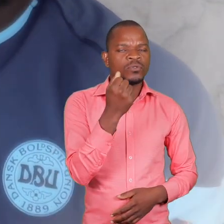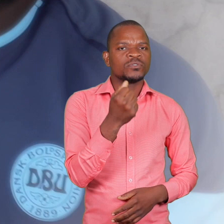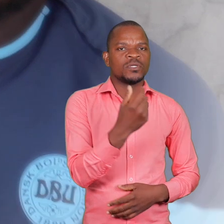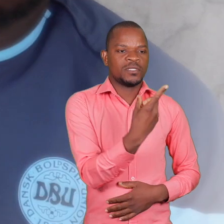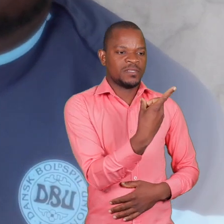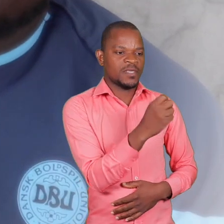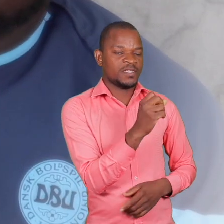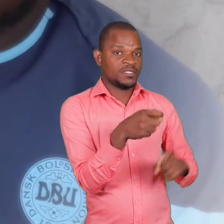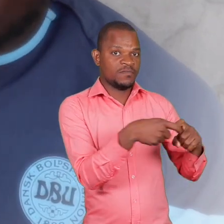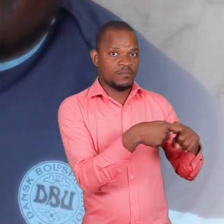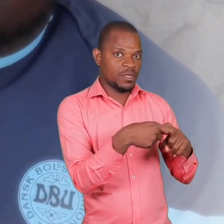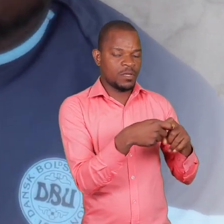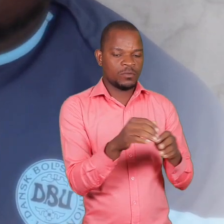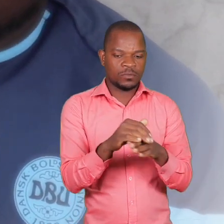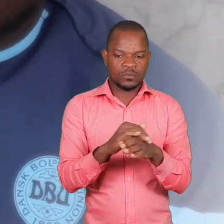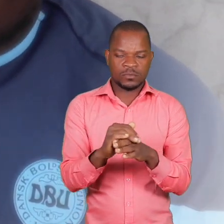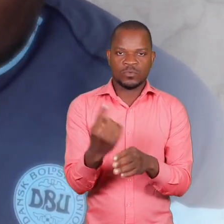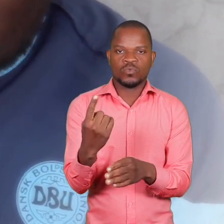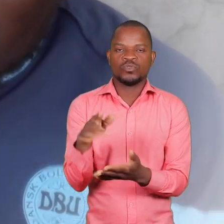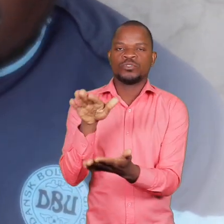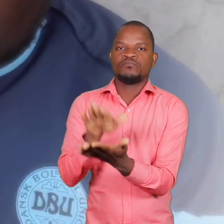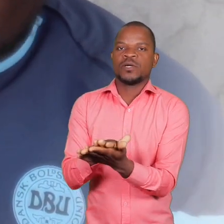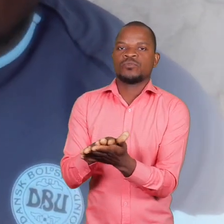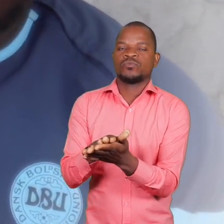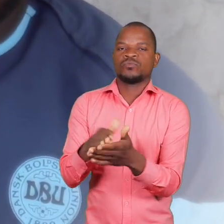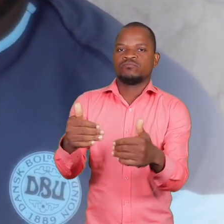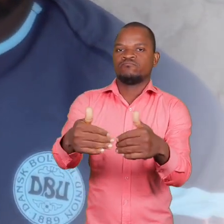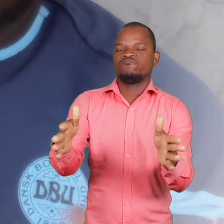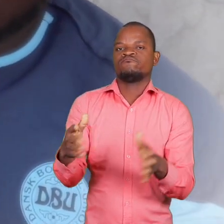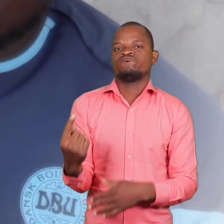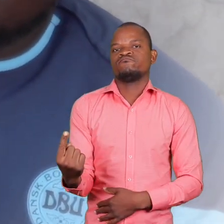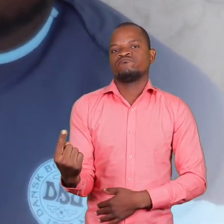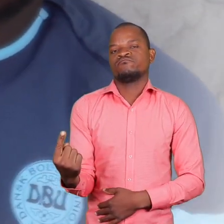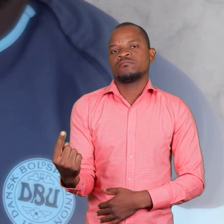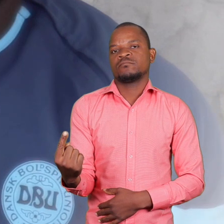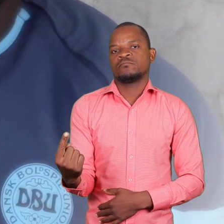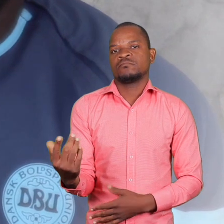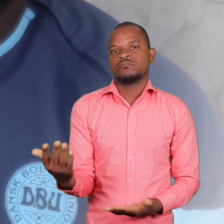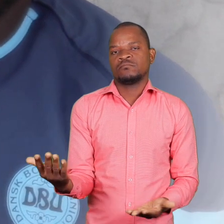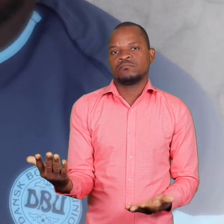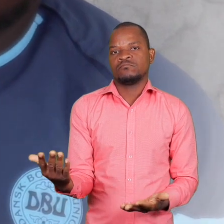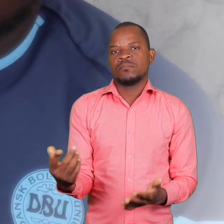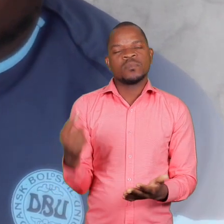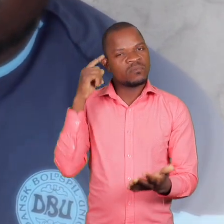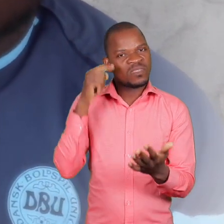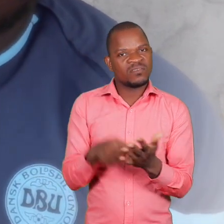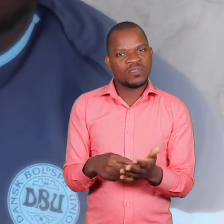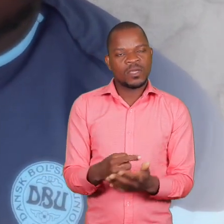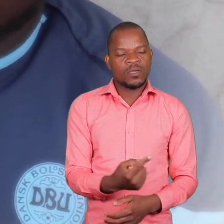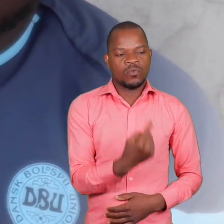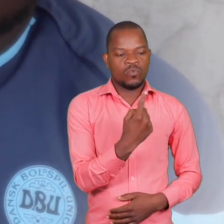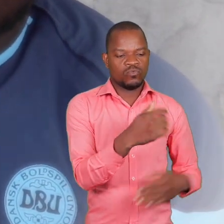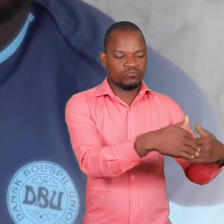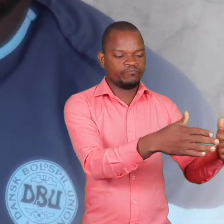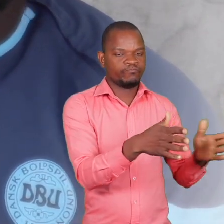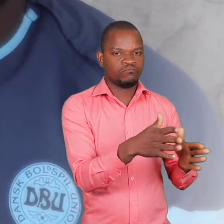10 famílias, que a latrina está a ver, 10 famílias, tipo, numa casa, utilizar 10 famílias,